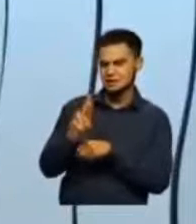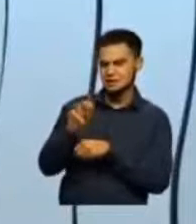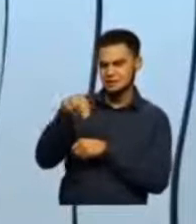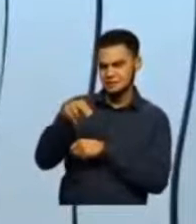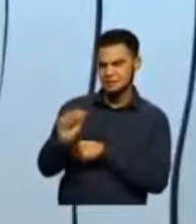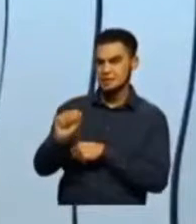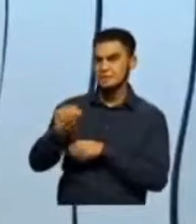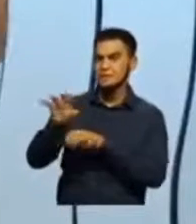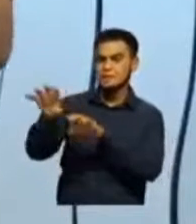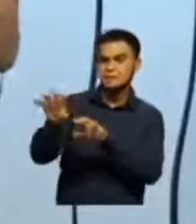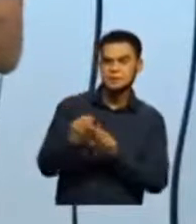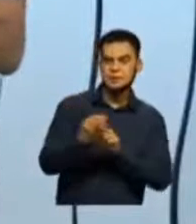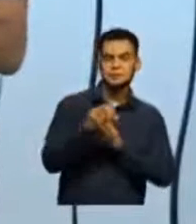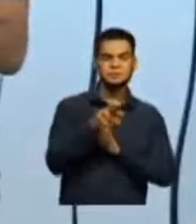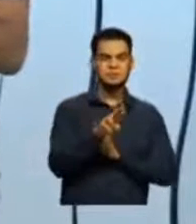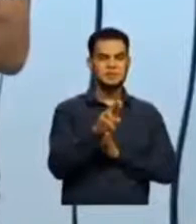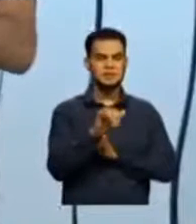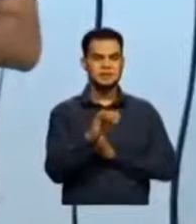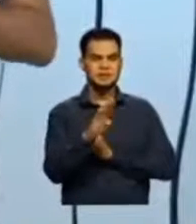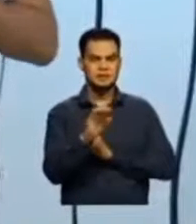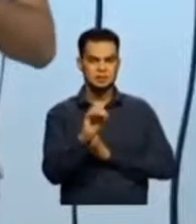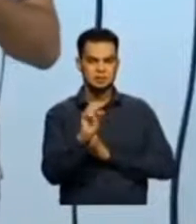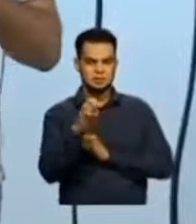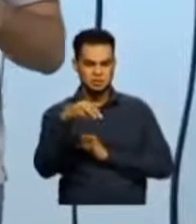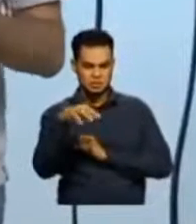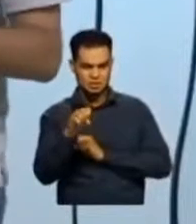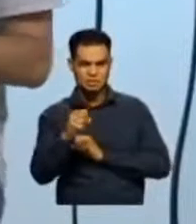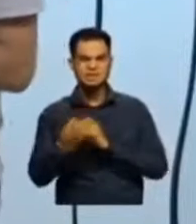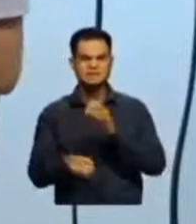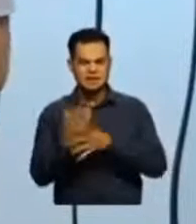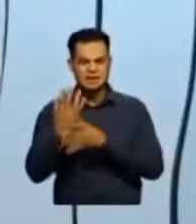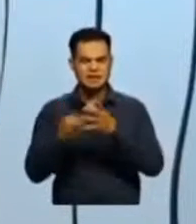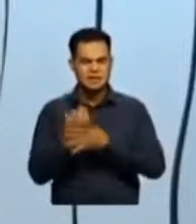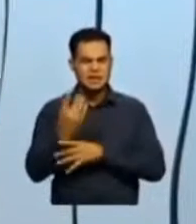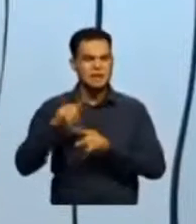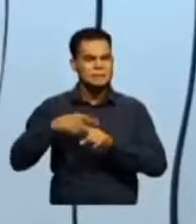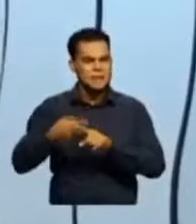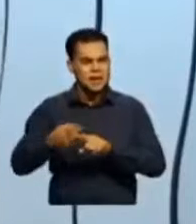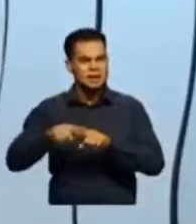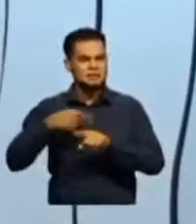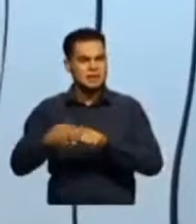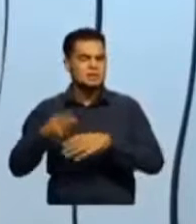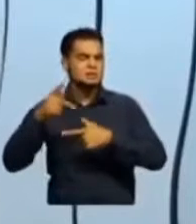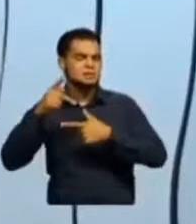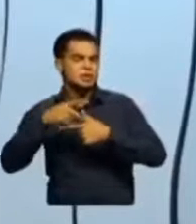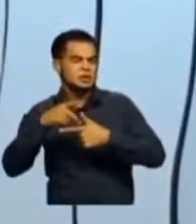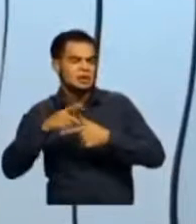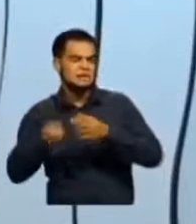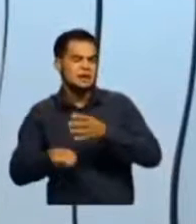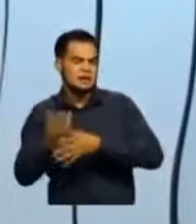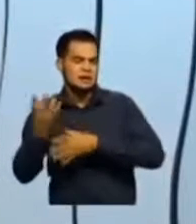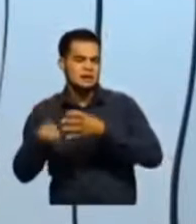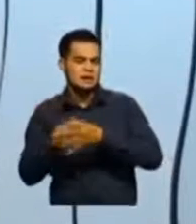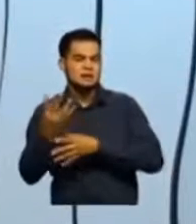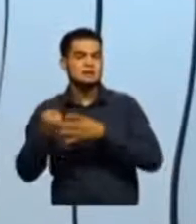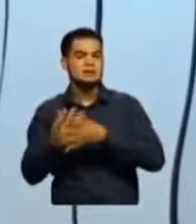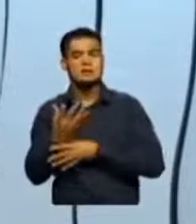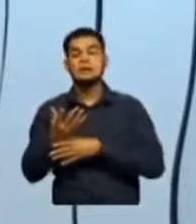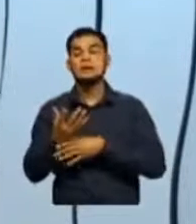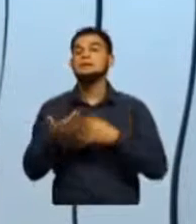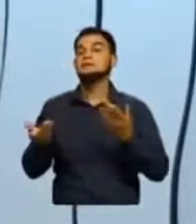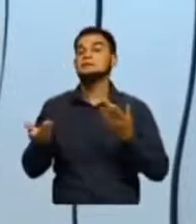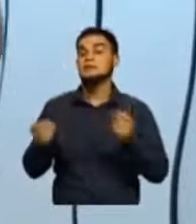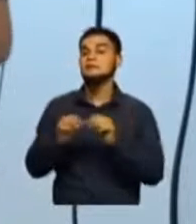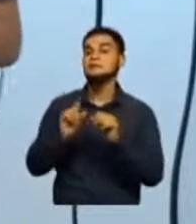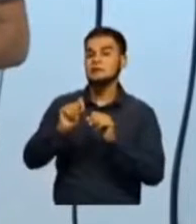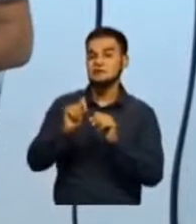e vai fazer várias proteínas, que são as proteínas que ele vai carregar, e com isso, então, ele vai fazer, então, a